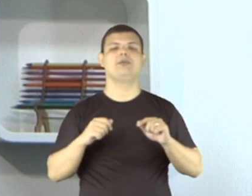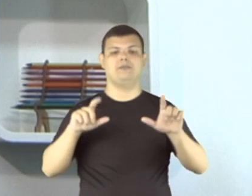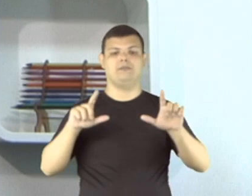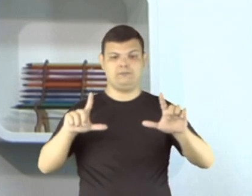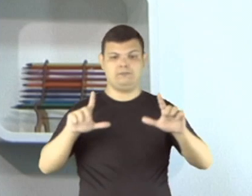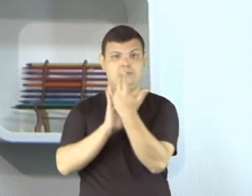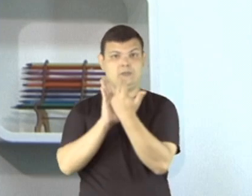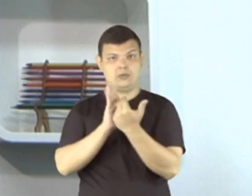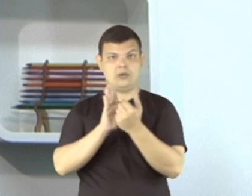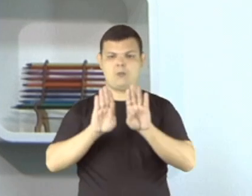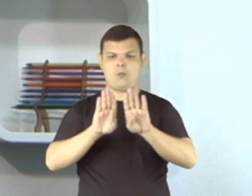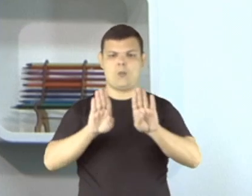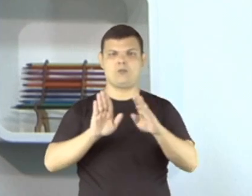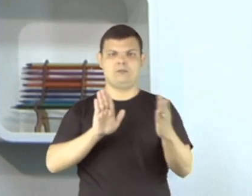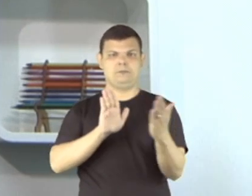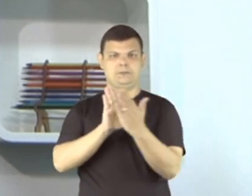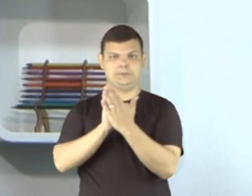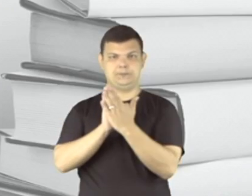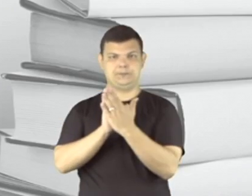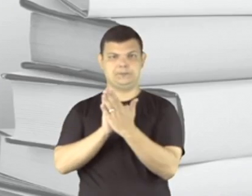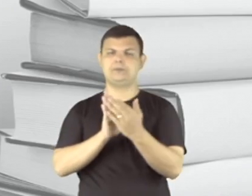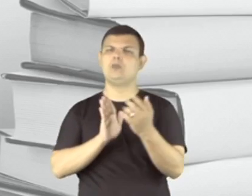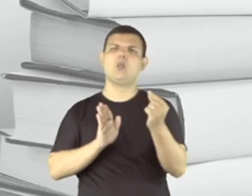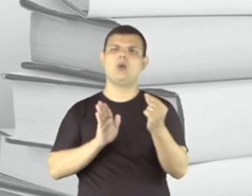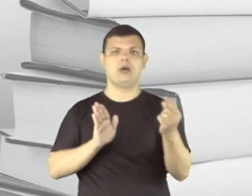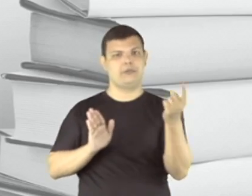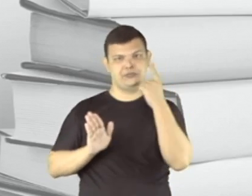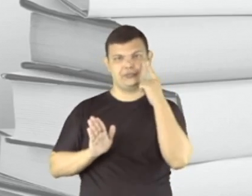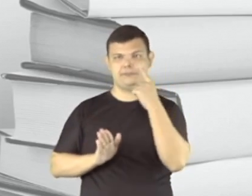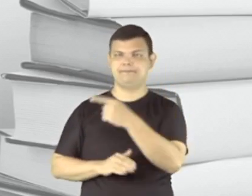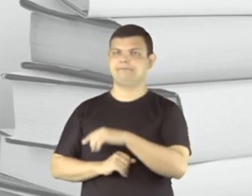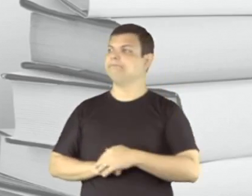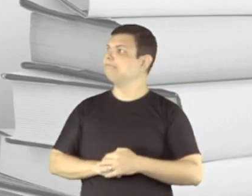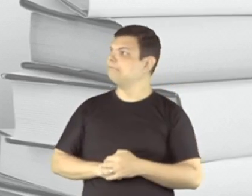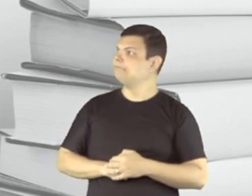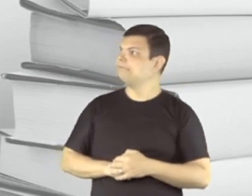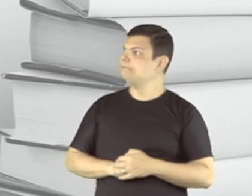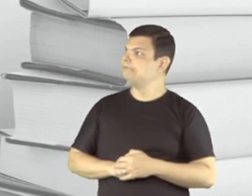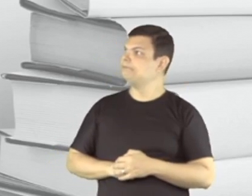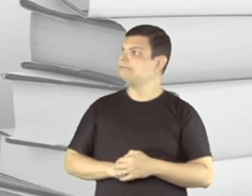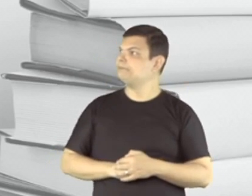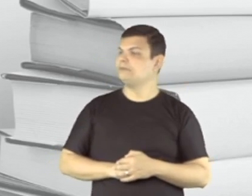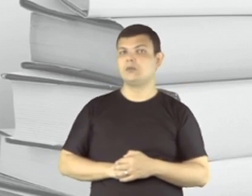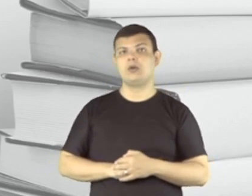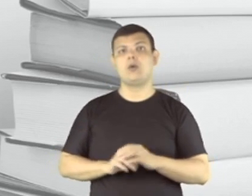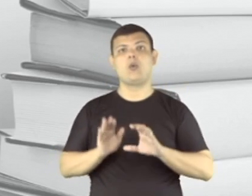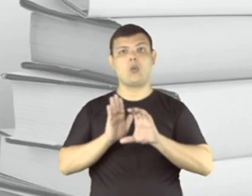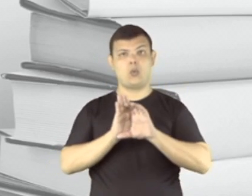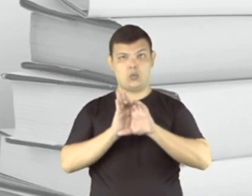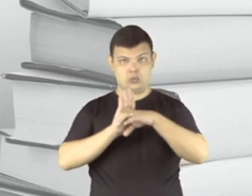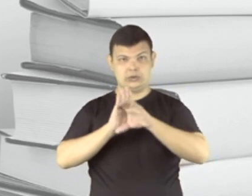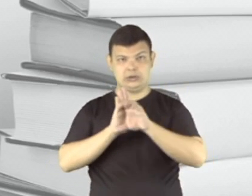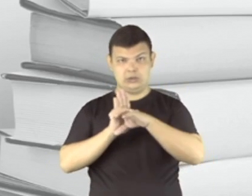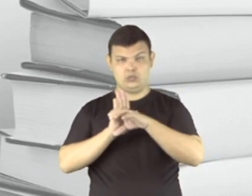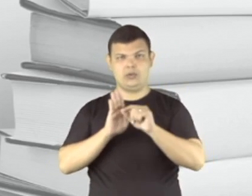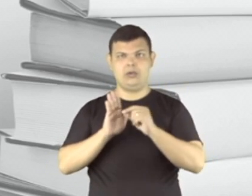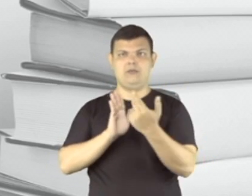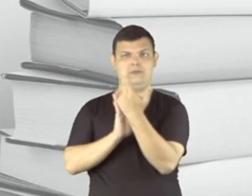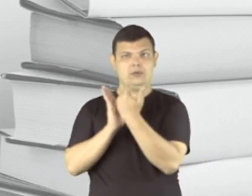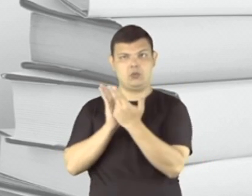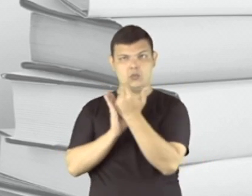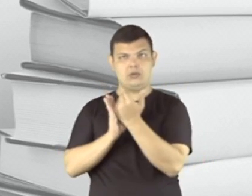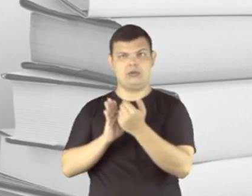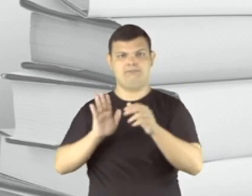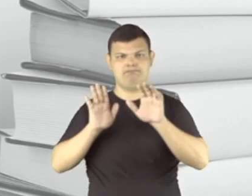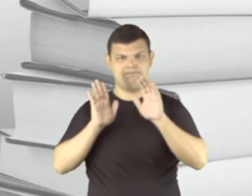O que seria figura plana? Vamos no nosso slide aqui. O conceito de figuras planas. Figuras planas são